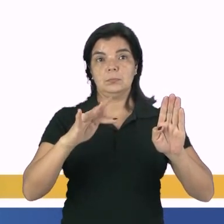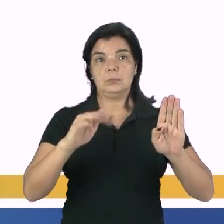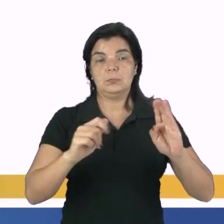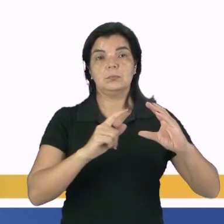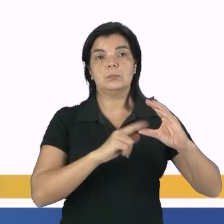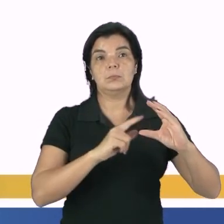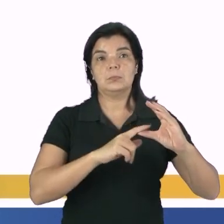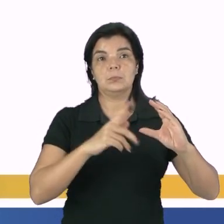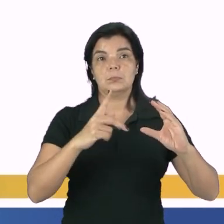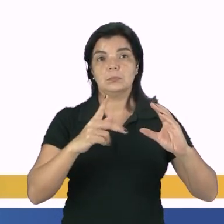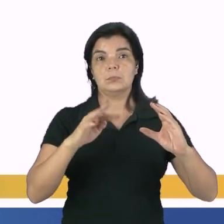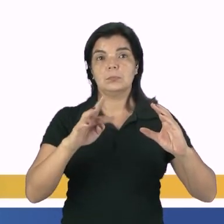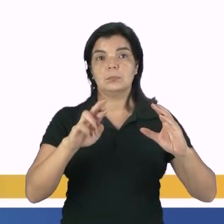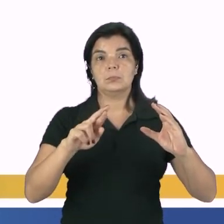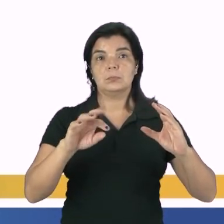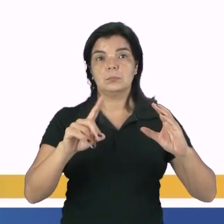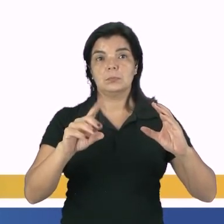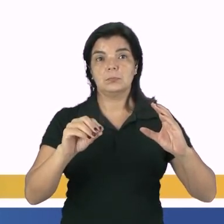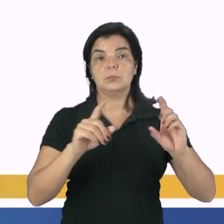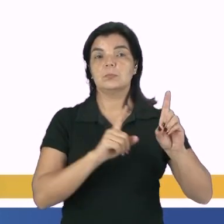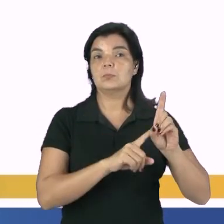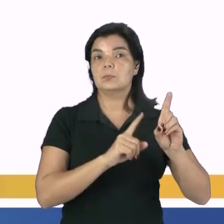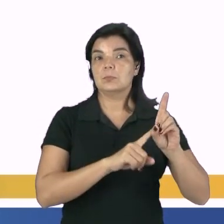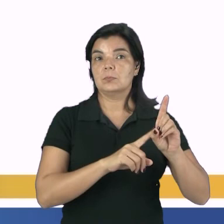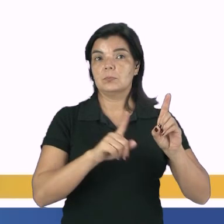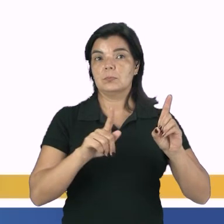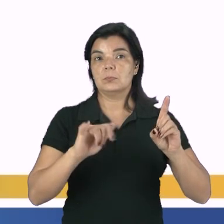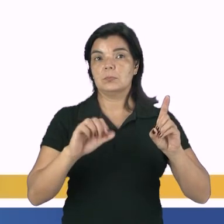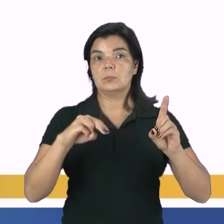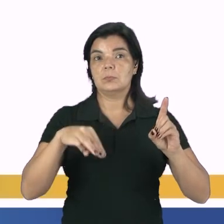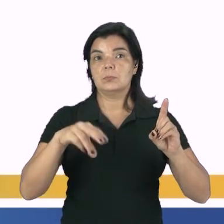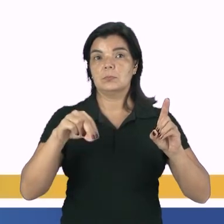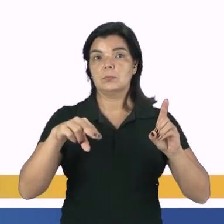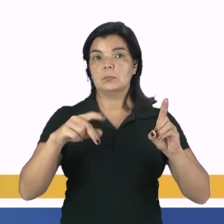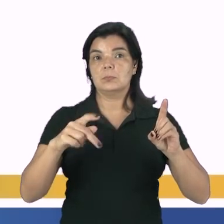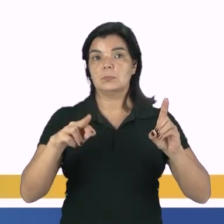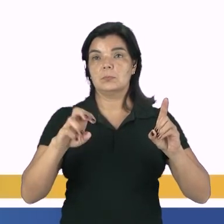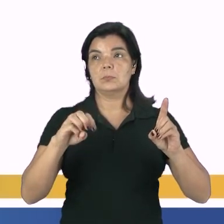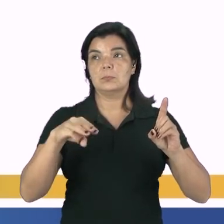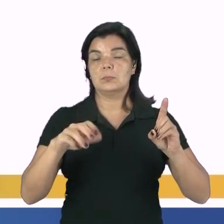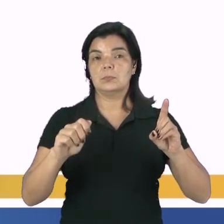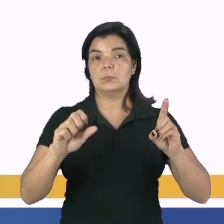briófitas, pteridófitas ou foi no grupo das gimnospermas?